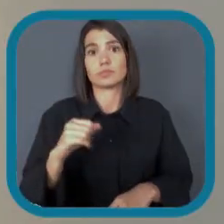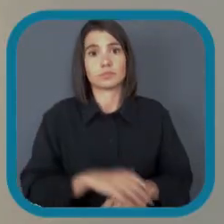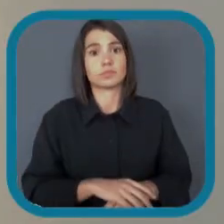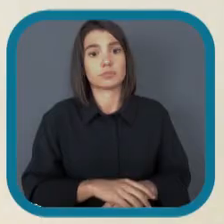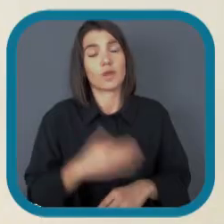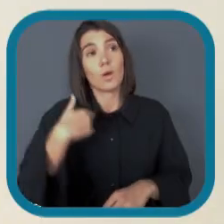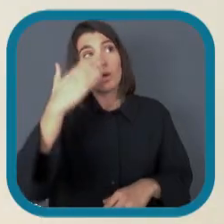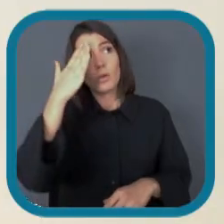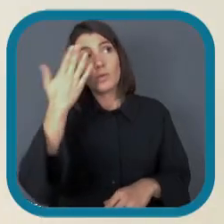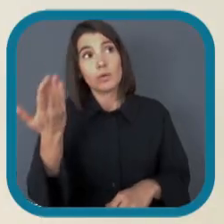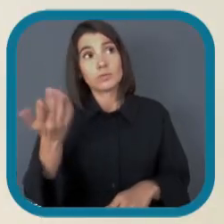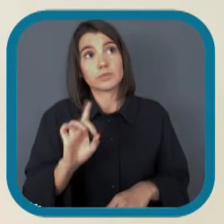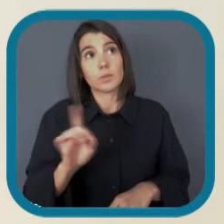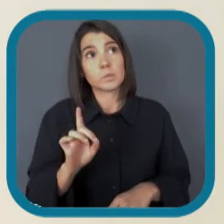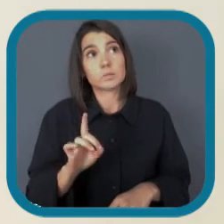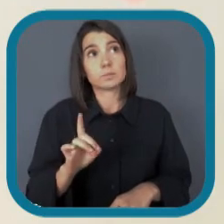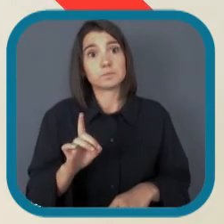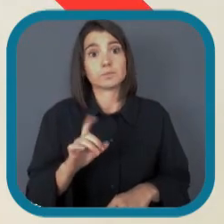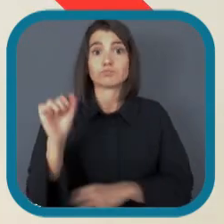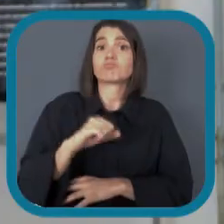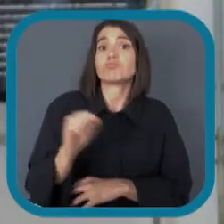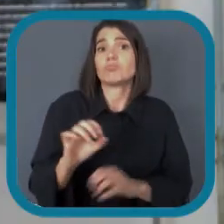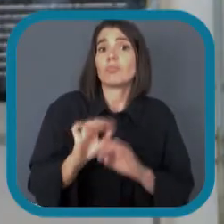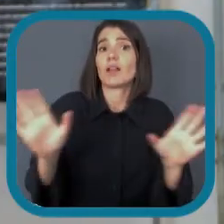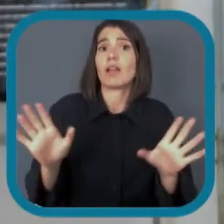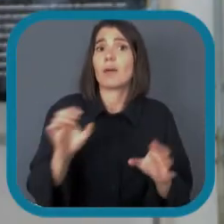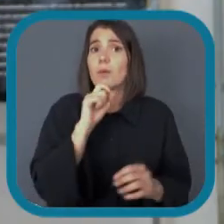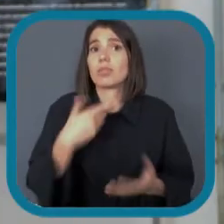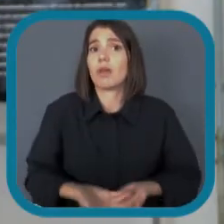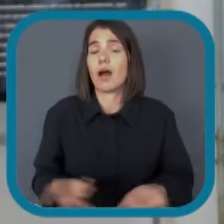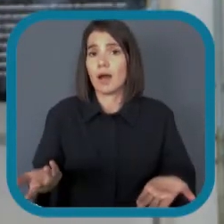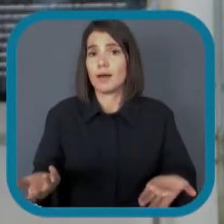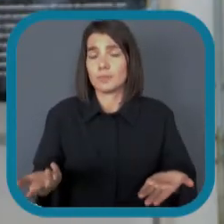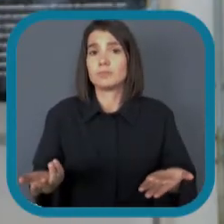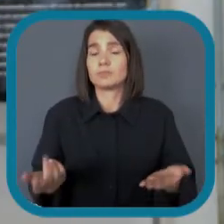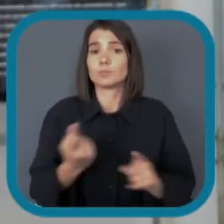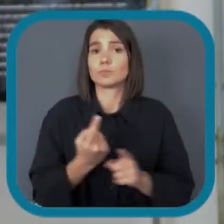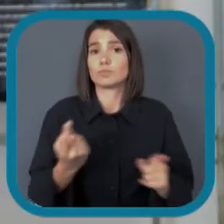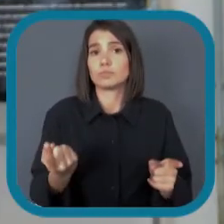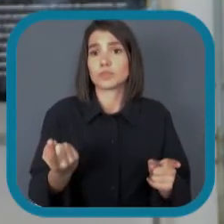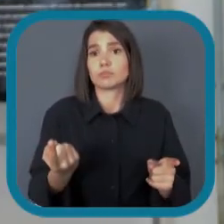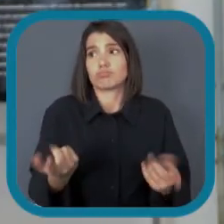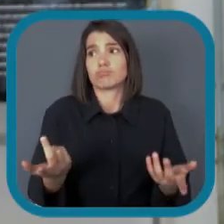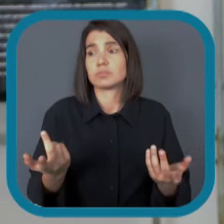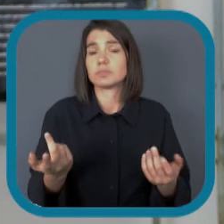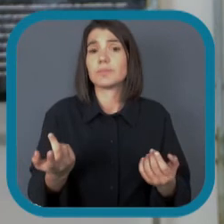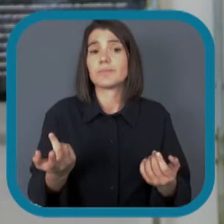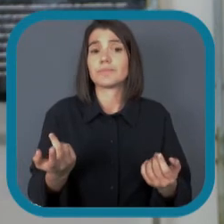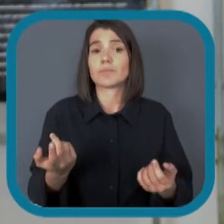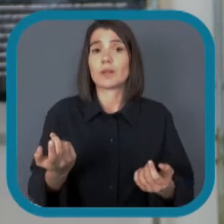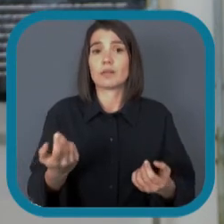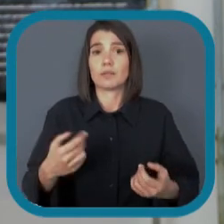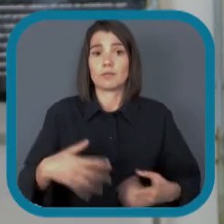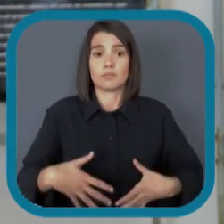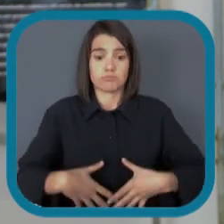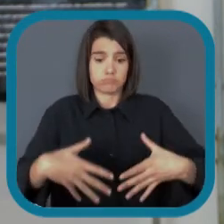Sim. Eu acho que não. Sim, claro que sim, pode transmitir, porque a partir do momento em que